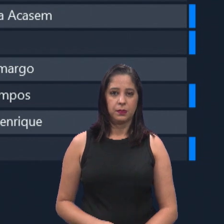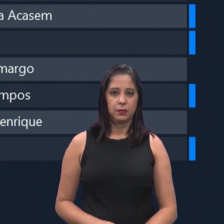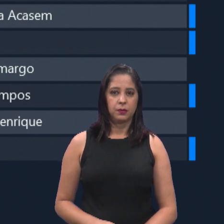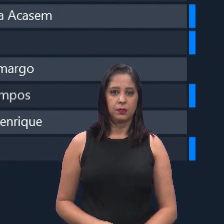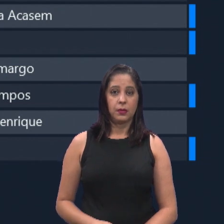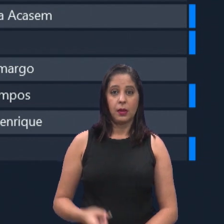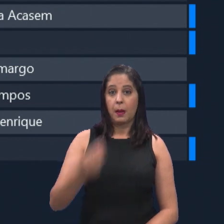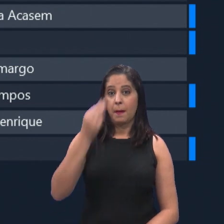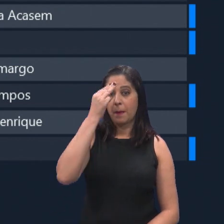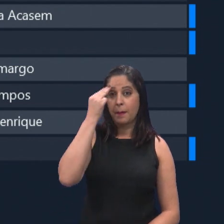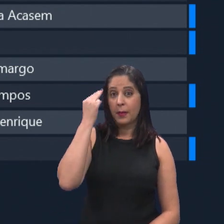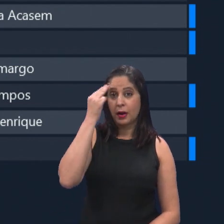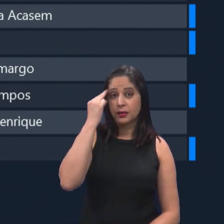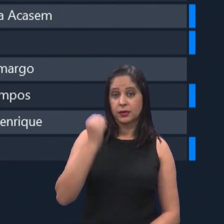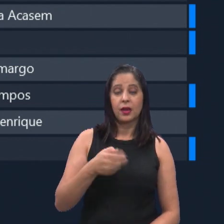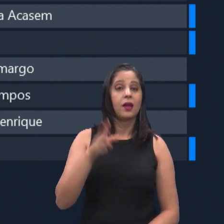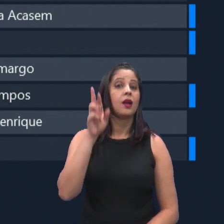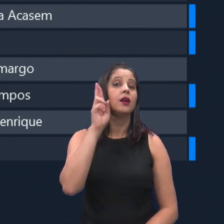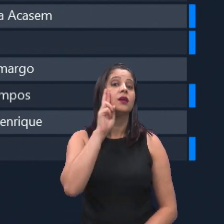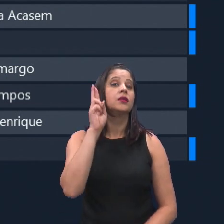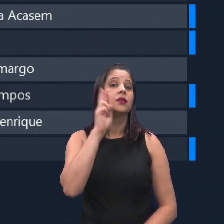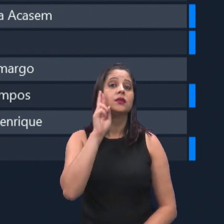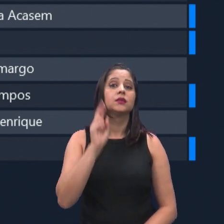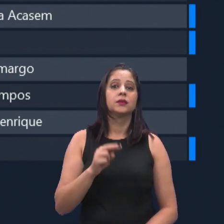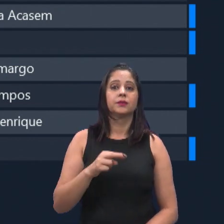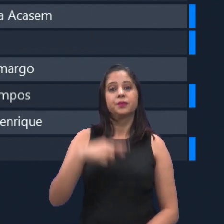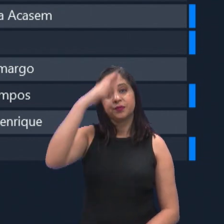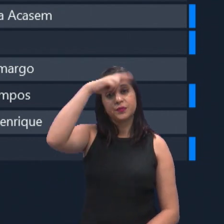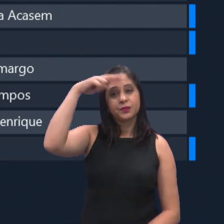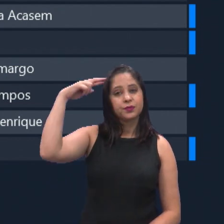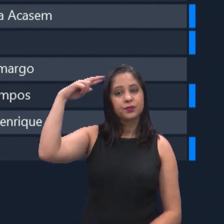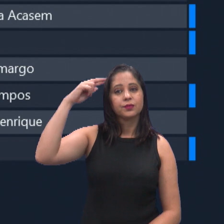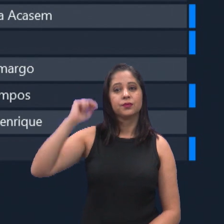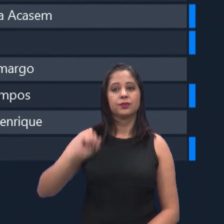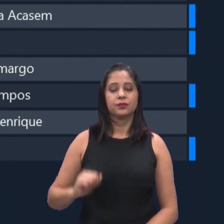Marcelo Garcia, Renato Santiago, Roberto Chagas,